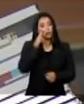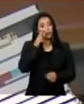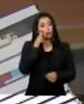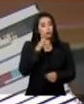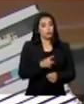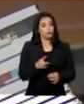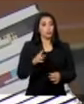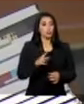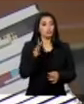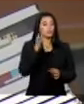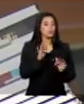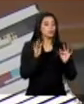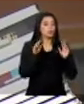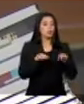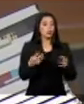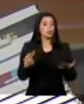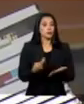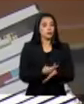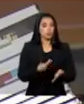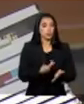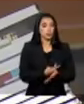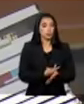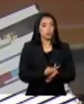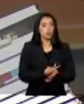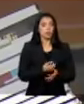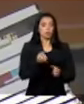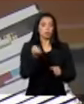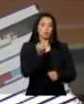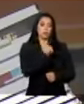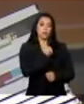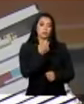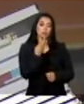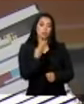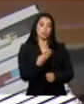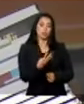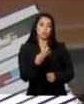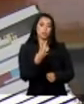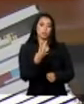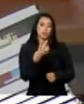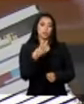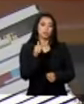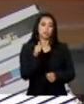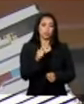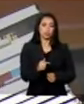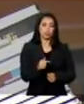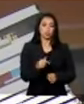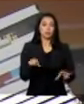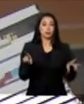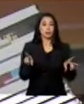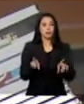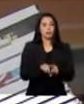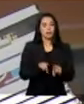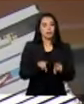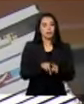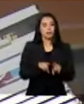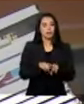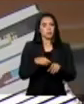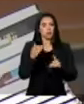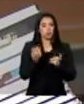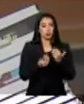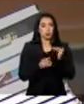de descumprimento do preceito fundamental número 347. Ainda de forma